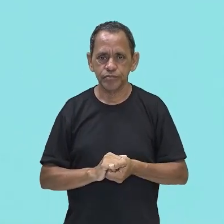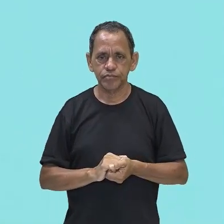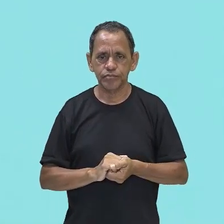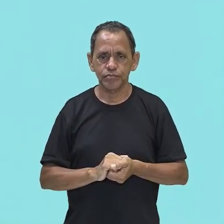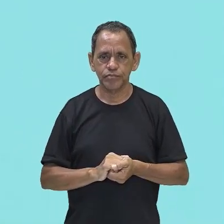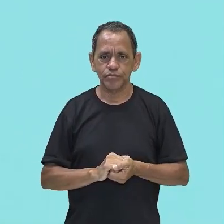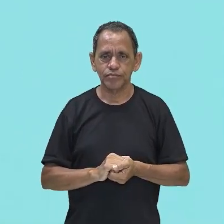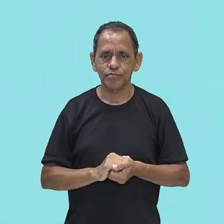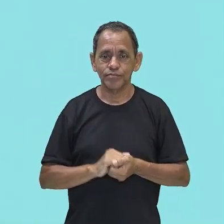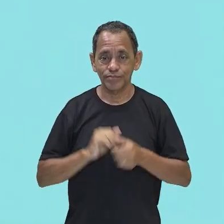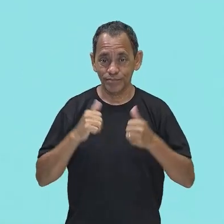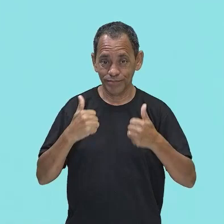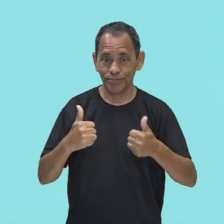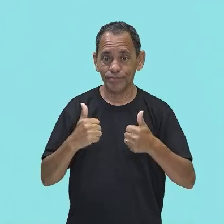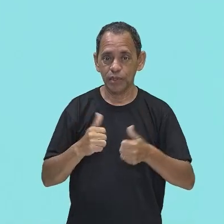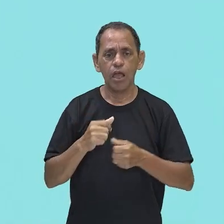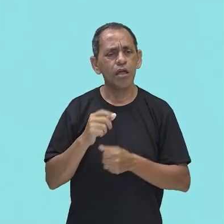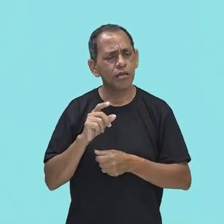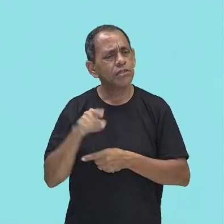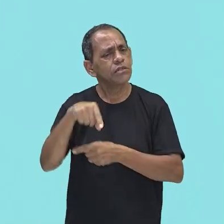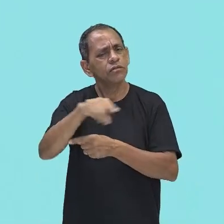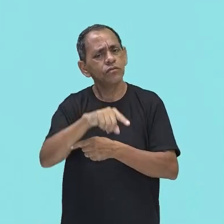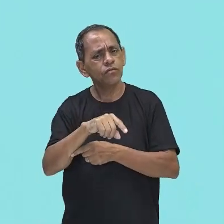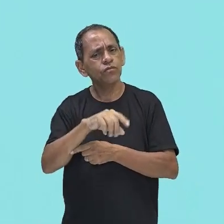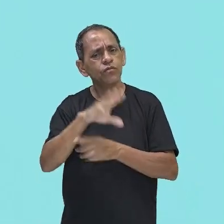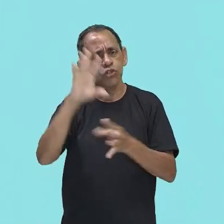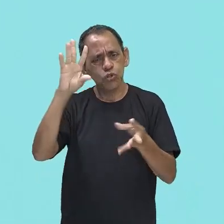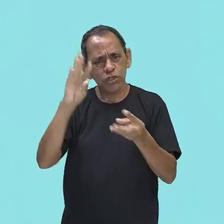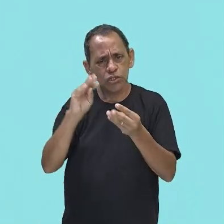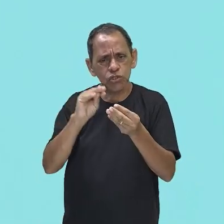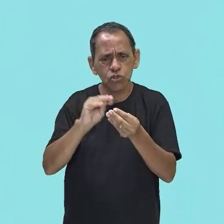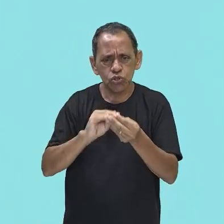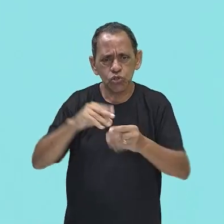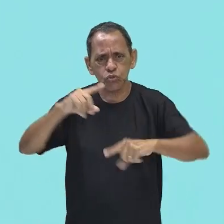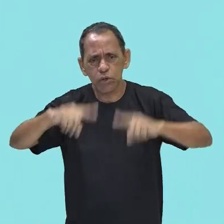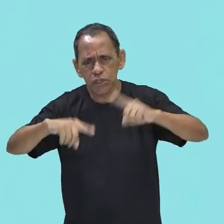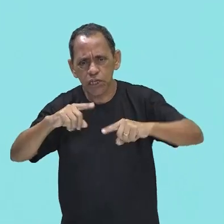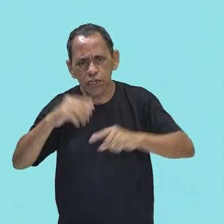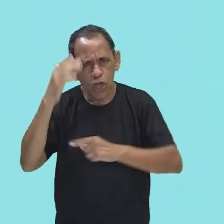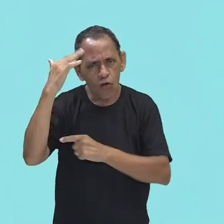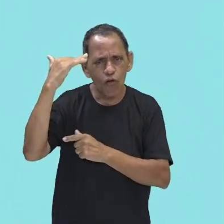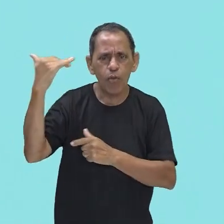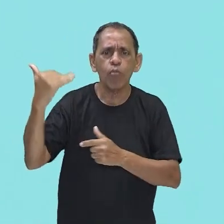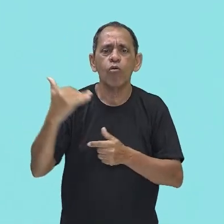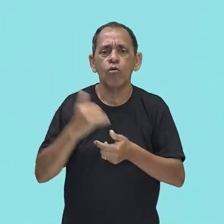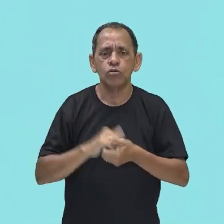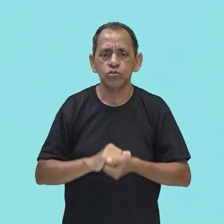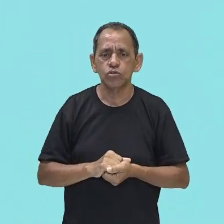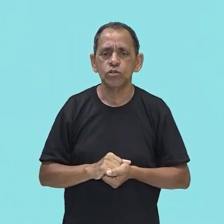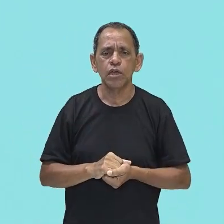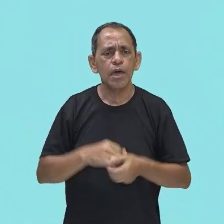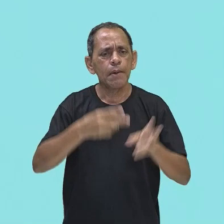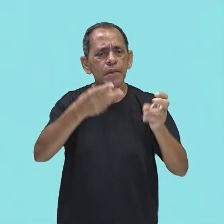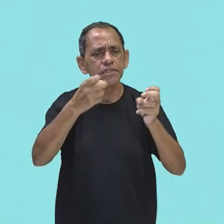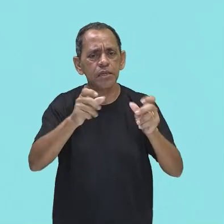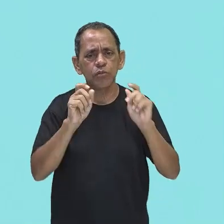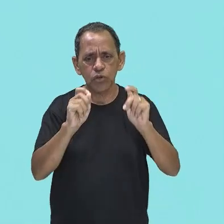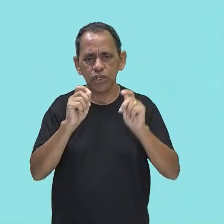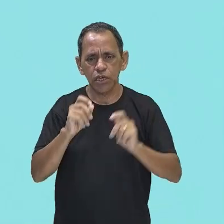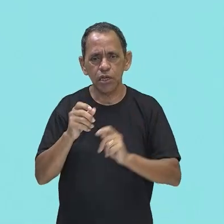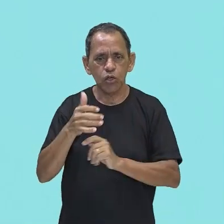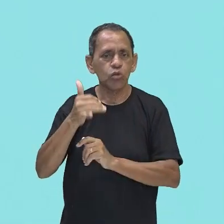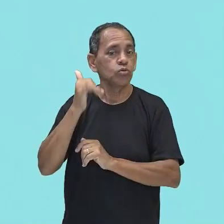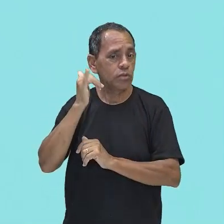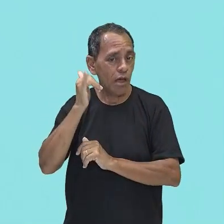Muito bem, vocês viram aí um resumo dessa obra que é bem conhecida, né? Percebam aí que o narrador,